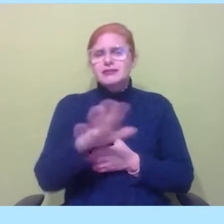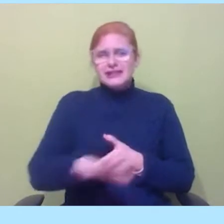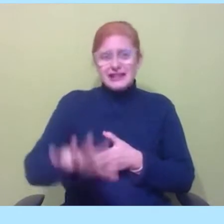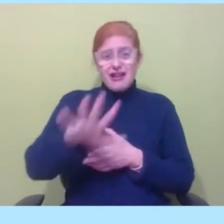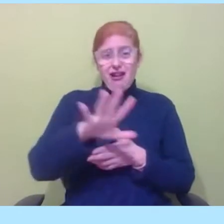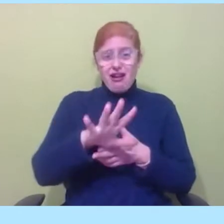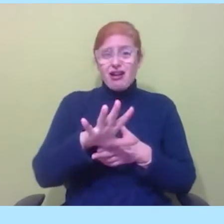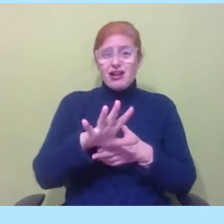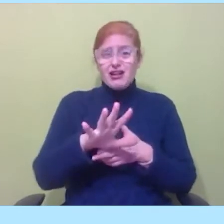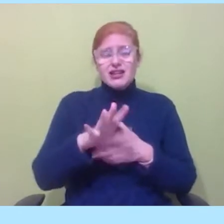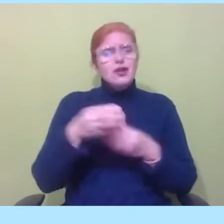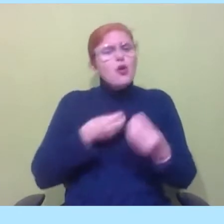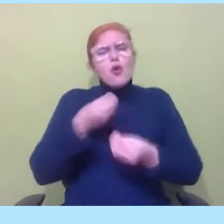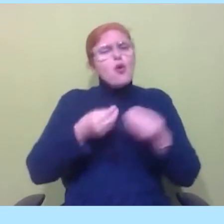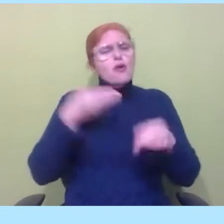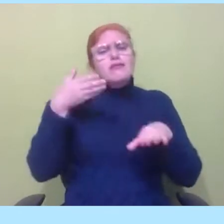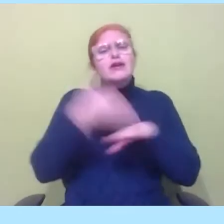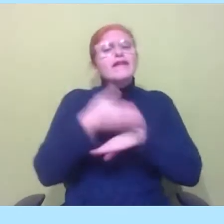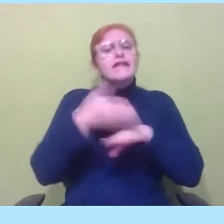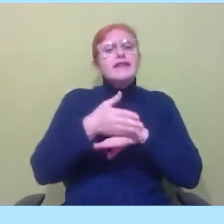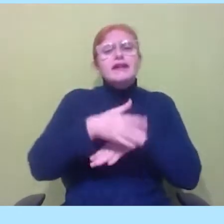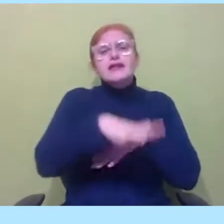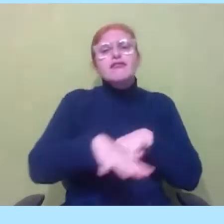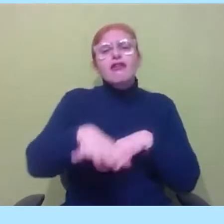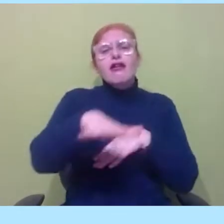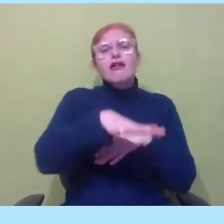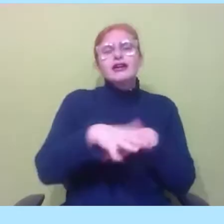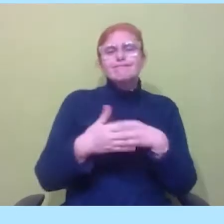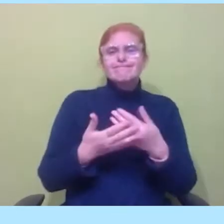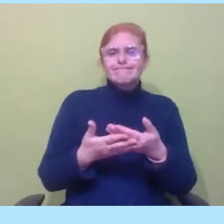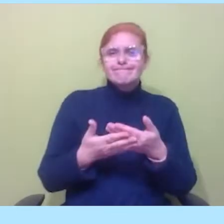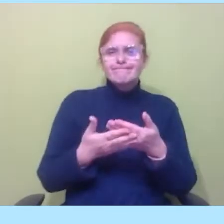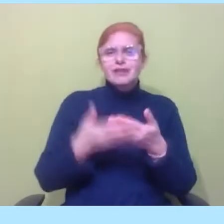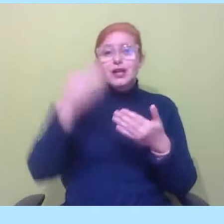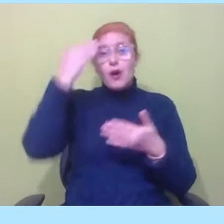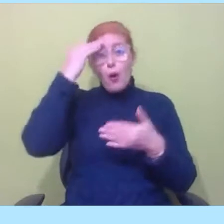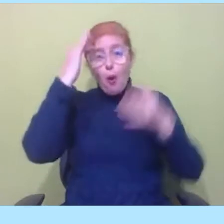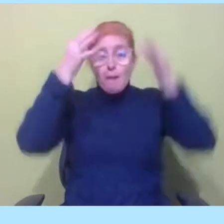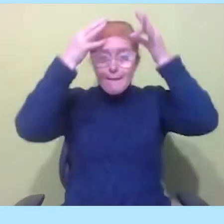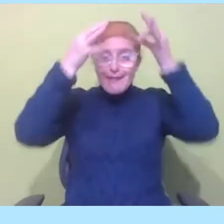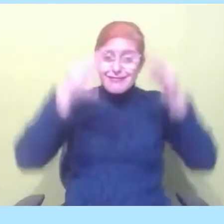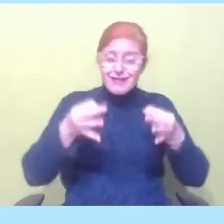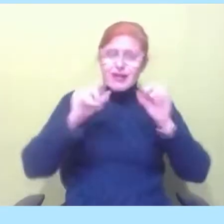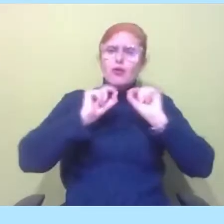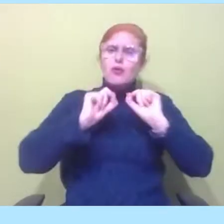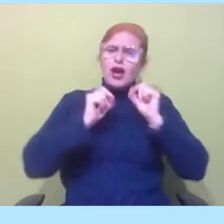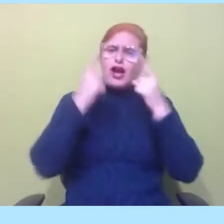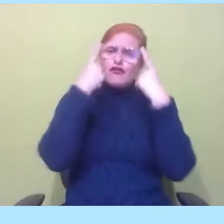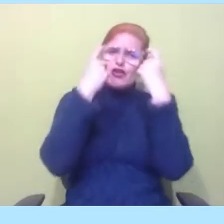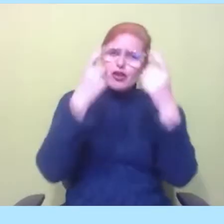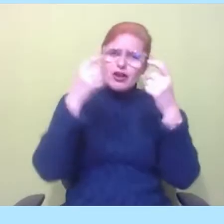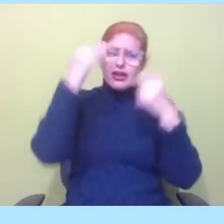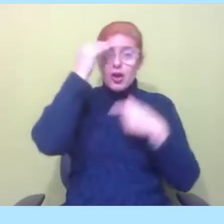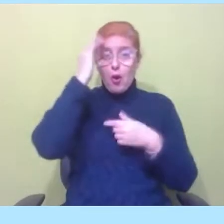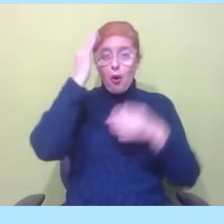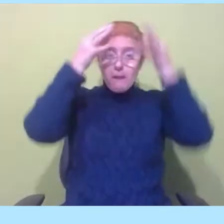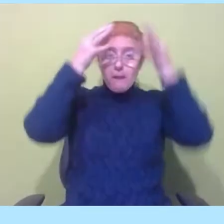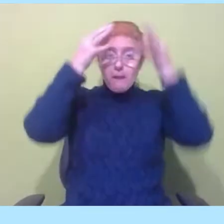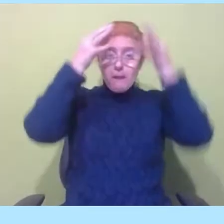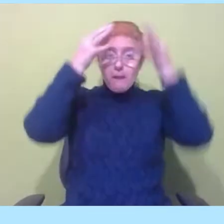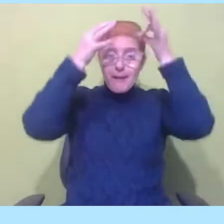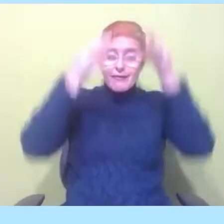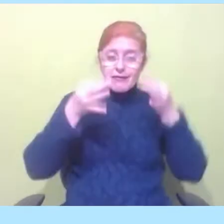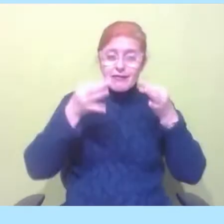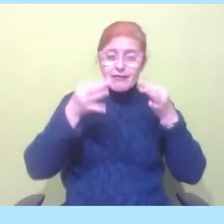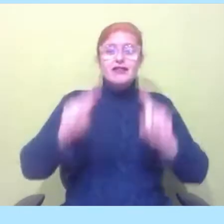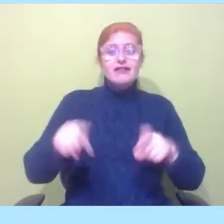nesse cenário, né, de compreender o que é essa violência e compreender quais desafios existem para